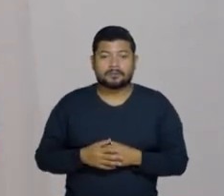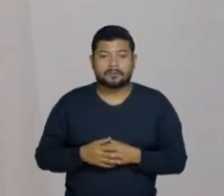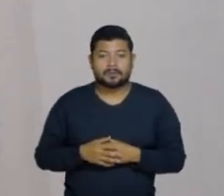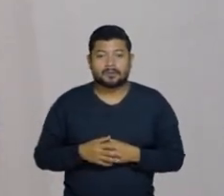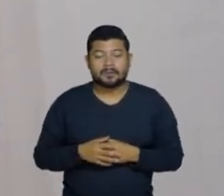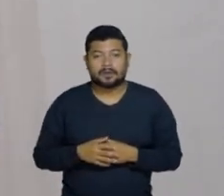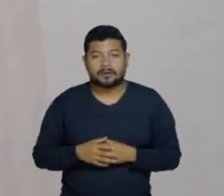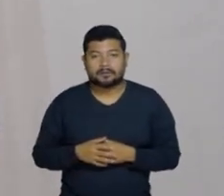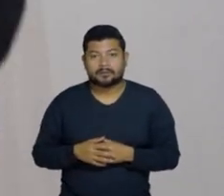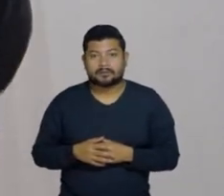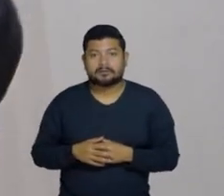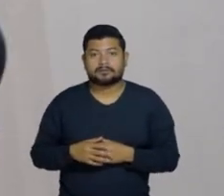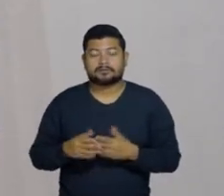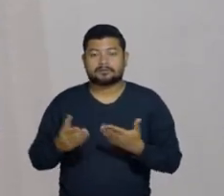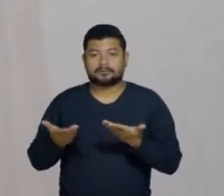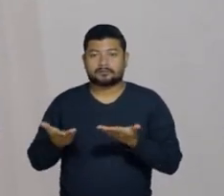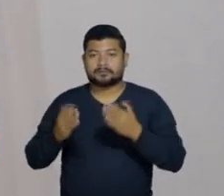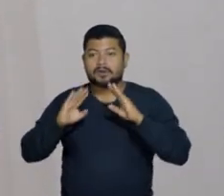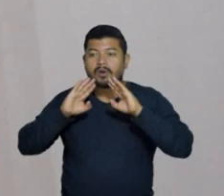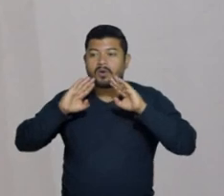nesta conferência,